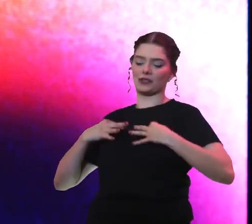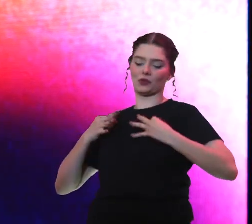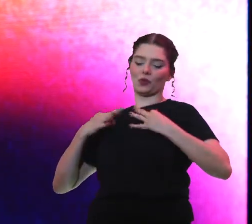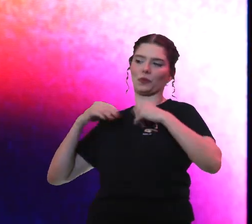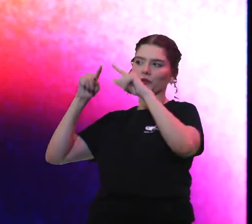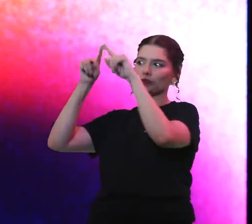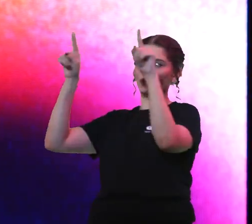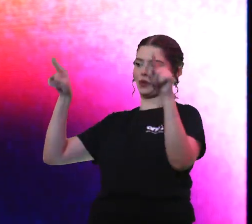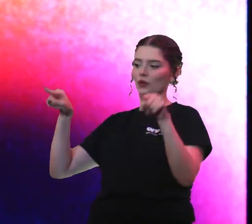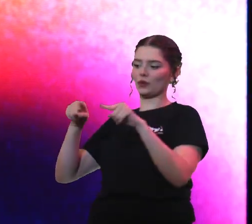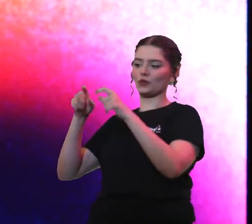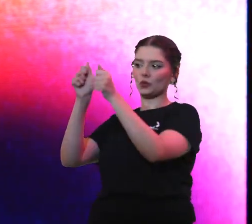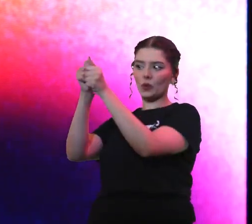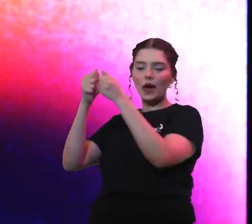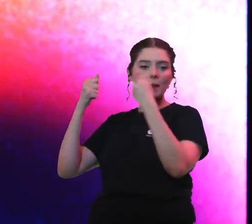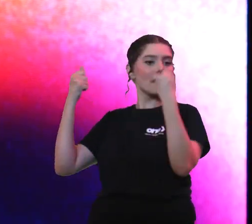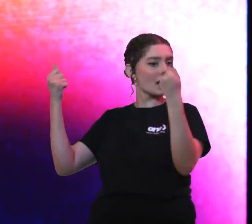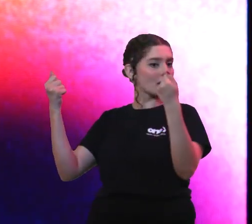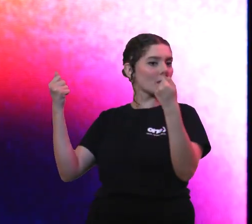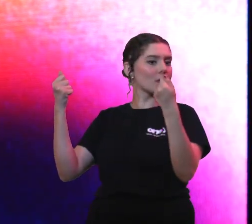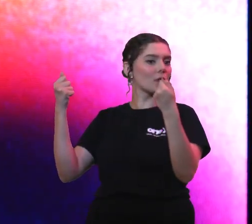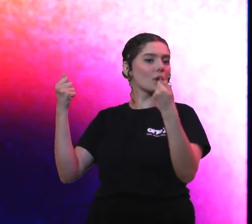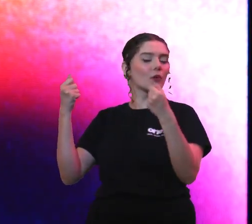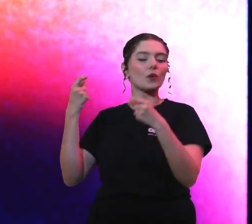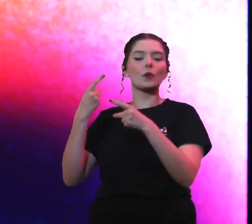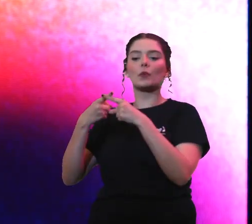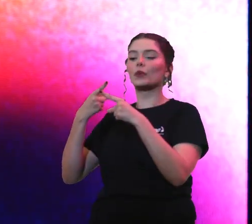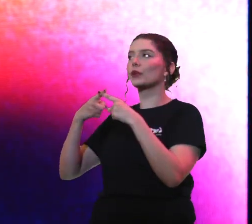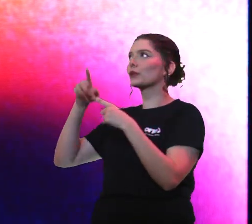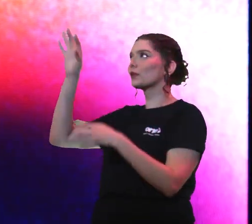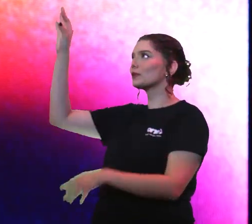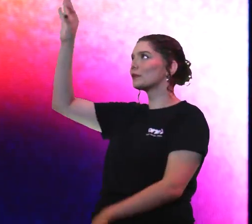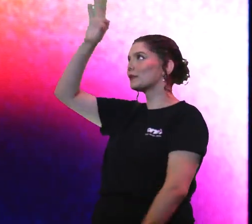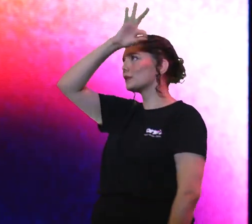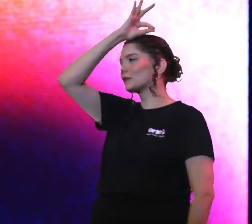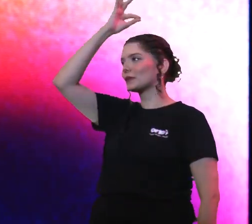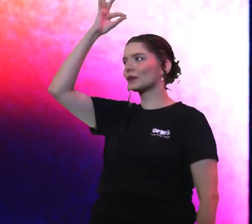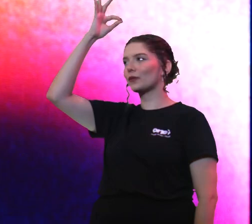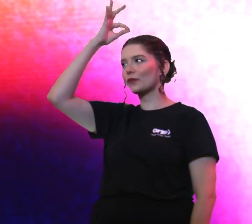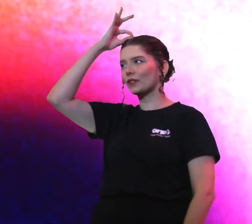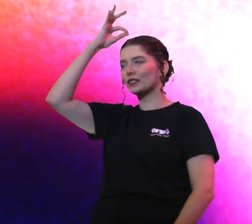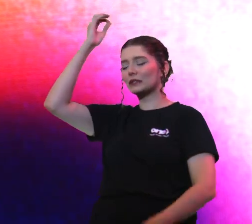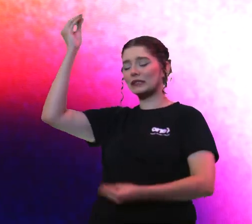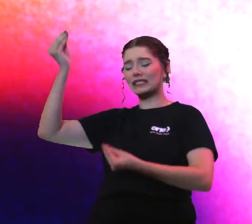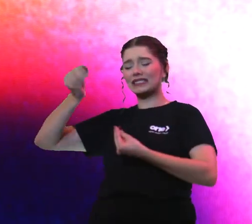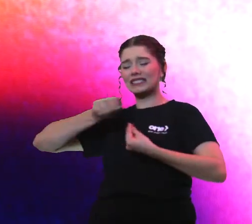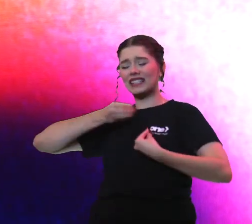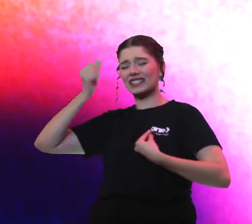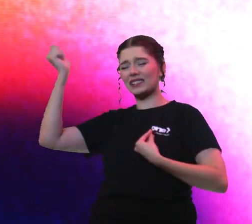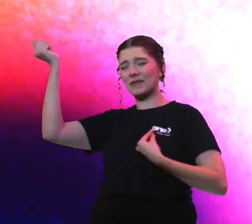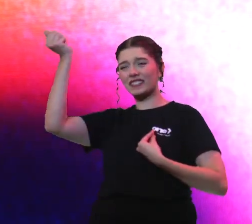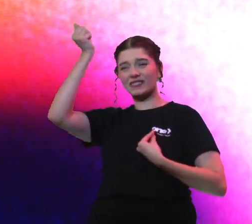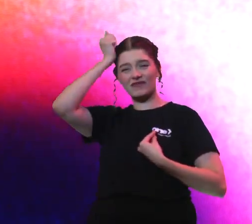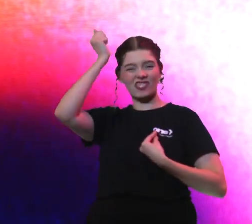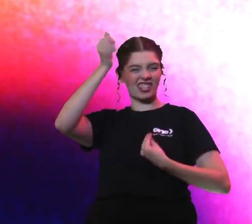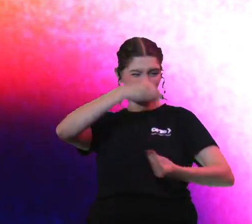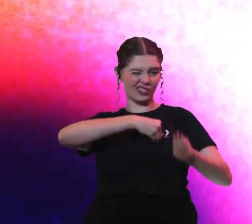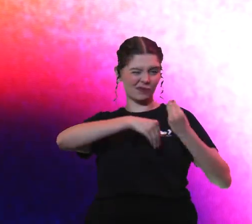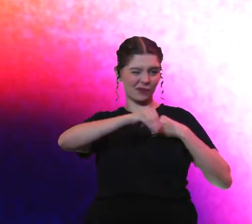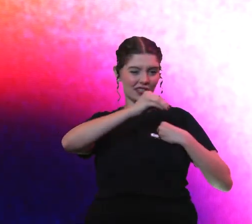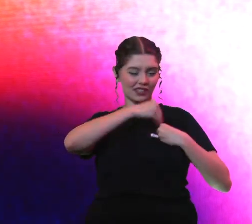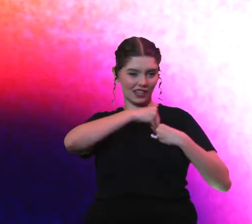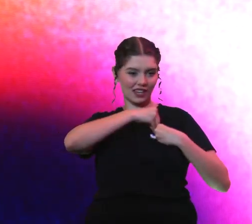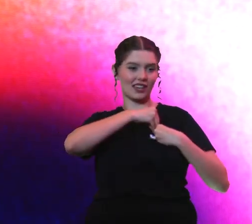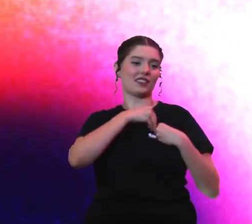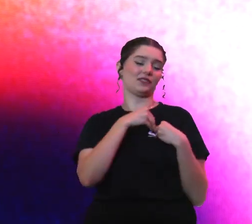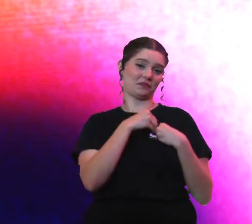tua. E o Espírito Santo que convence do pecado, da justiça, do juízo, está te trazendo memória agora. Que na hora de você devolver a roupa que não é